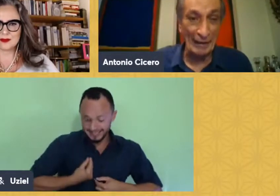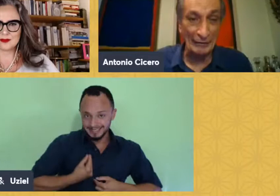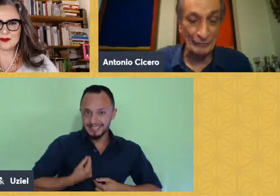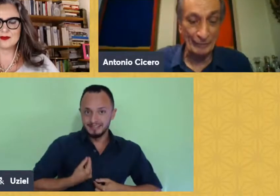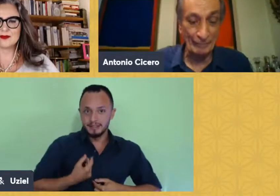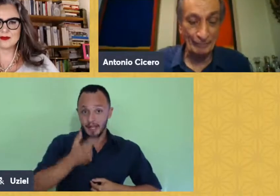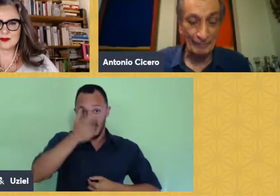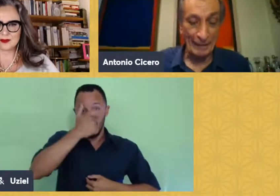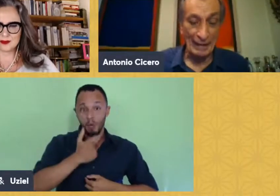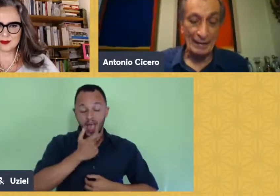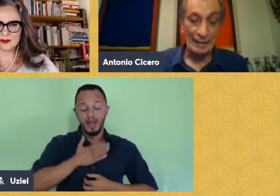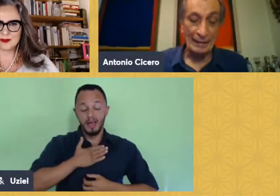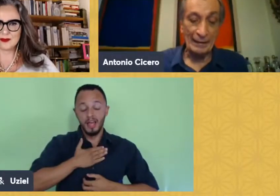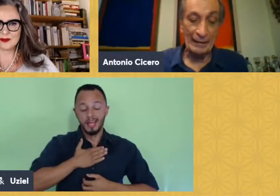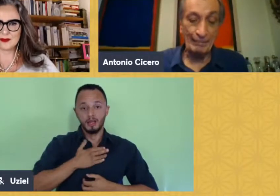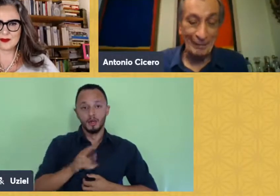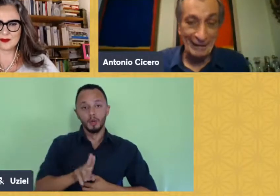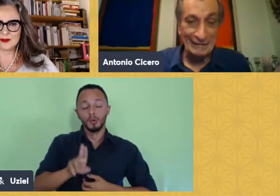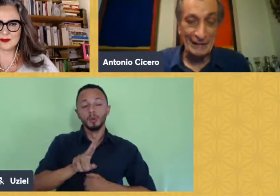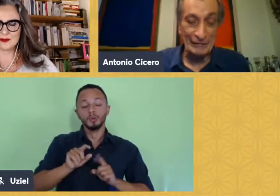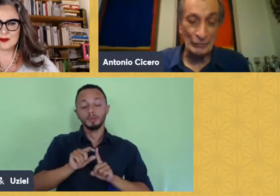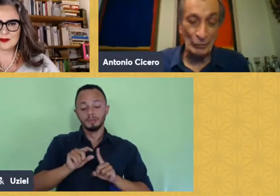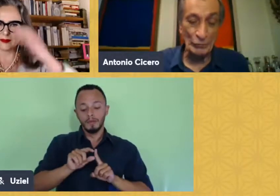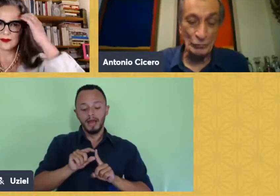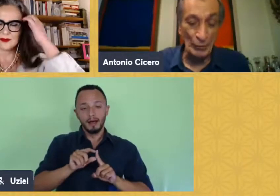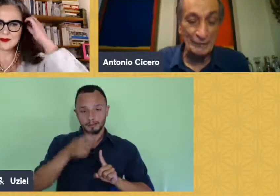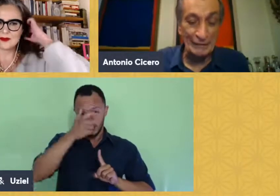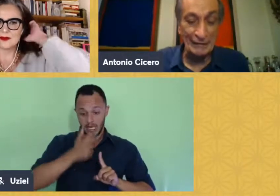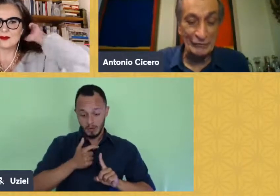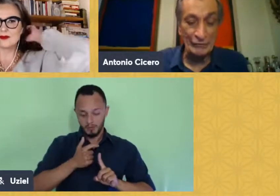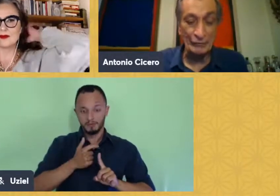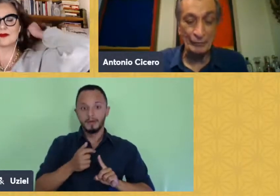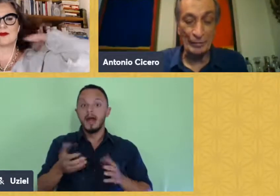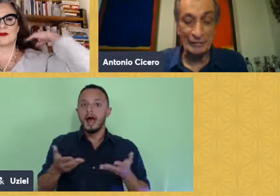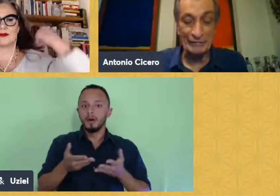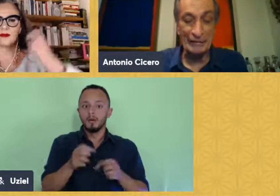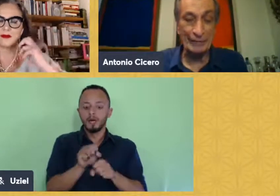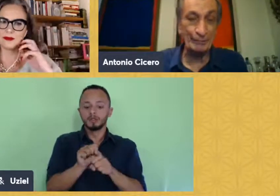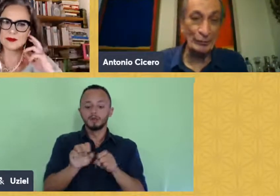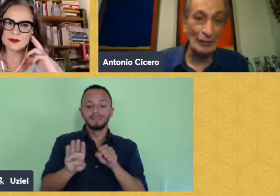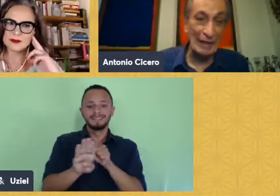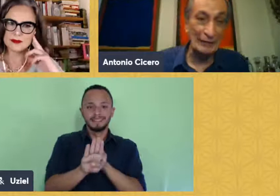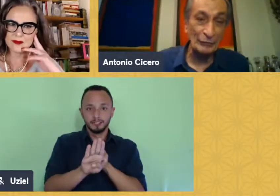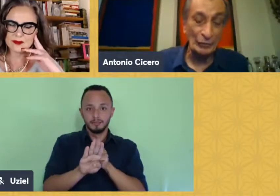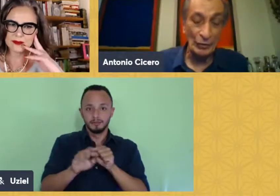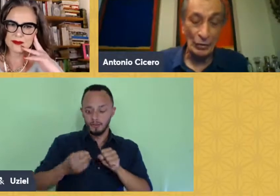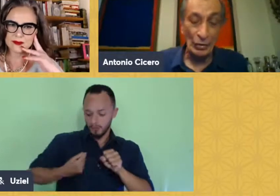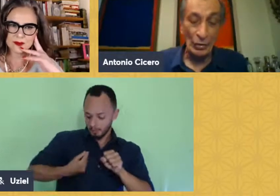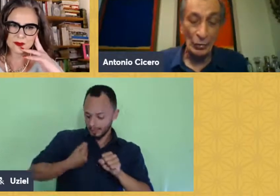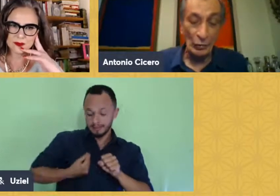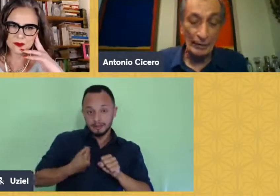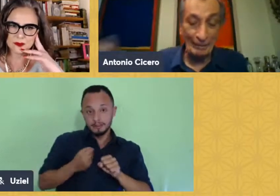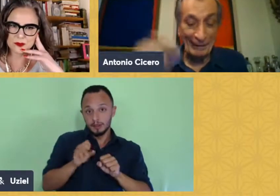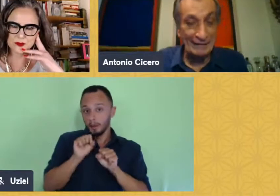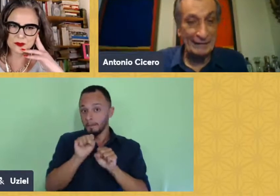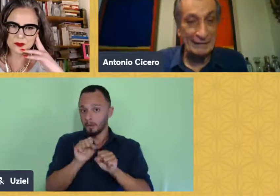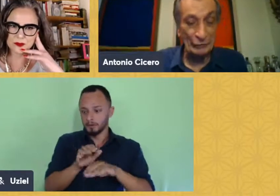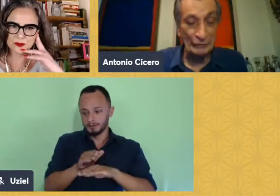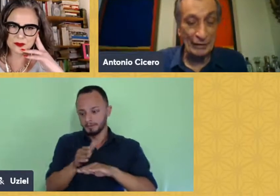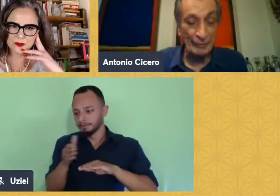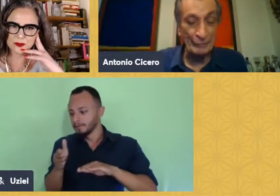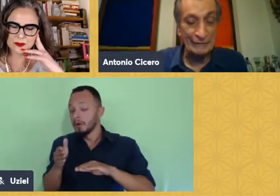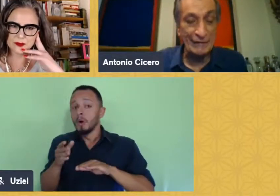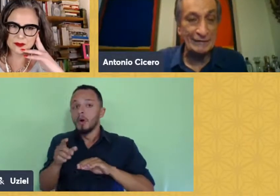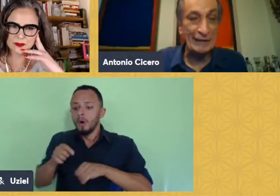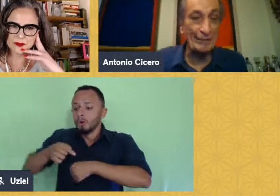essa palavra. E presente, como substantivo, pode ser, por um lado, o que pertence